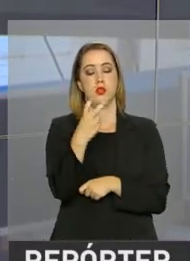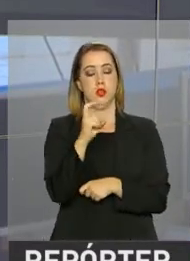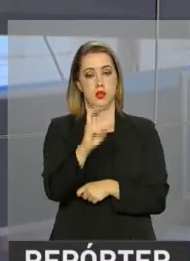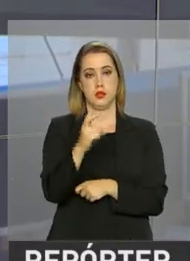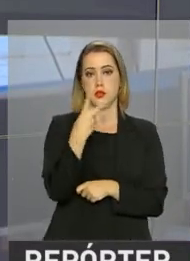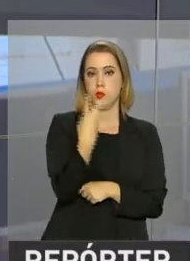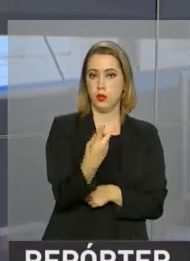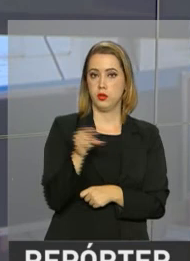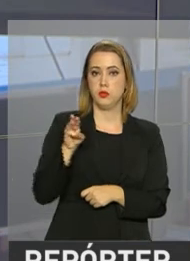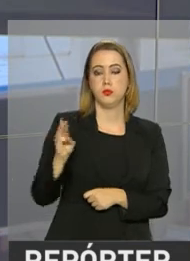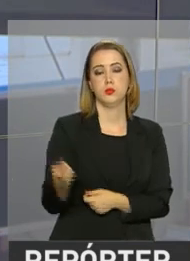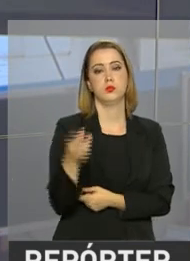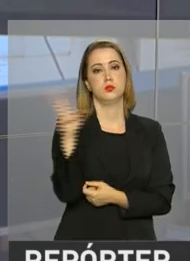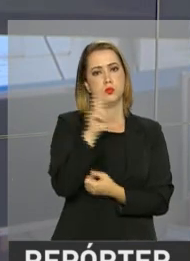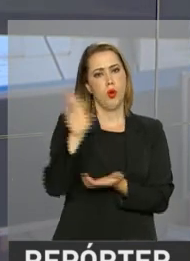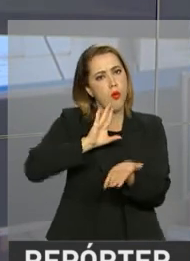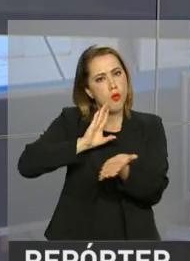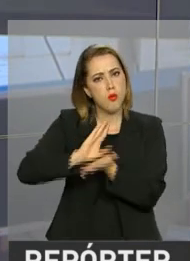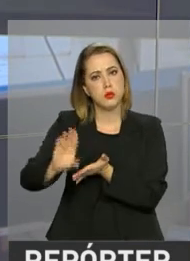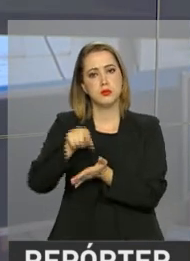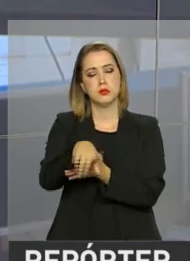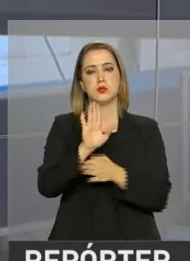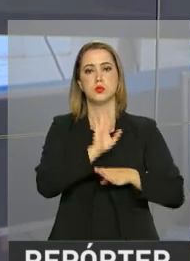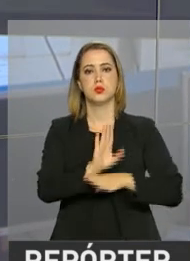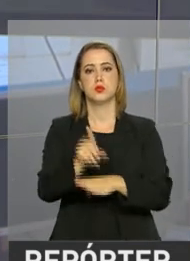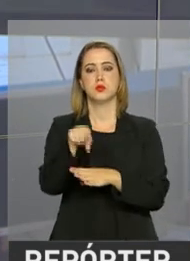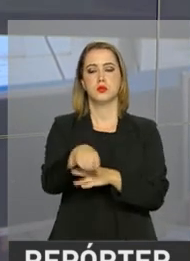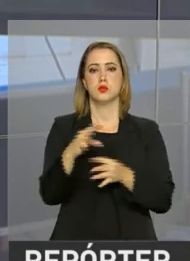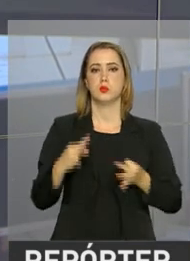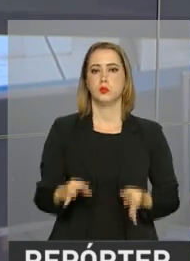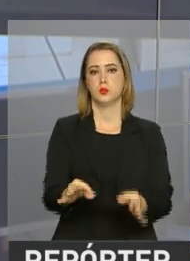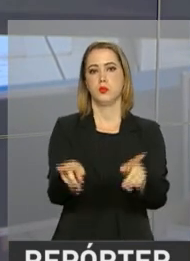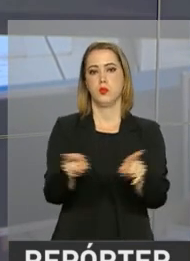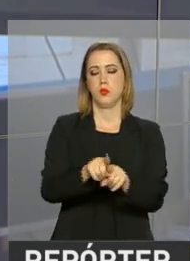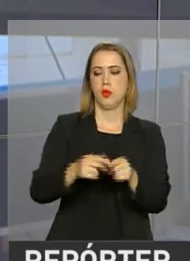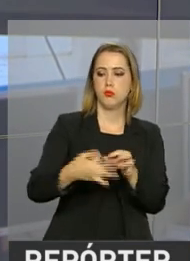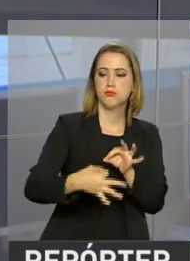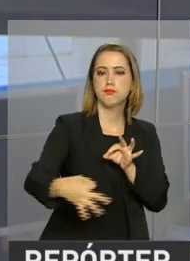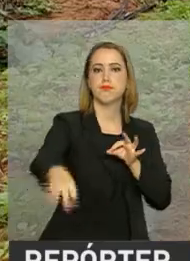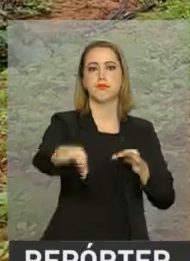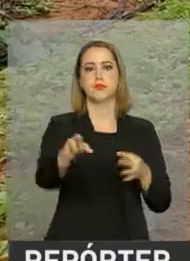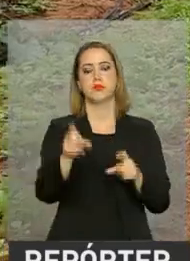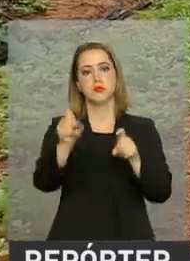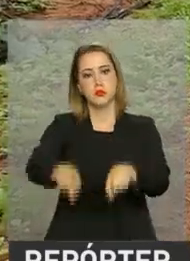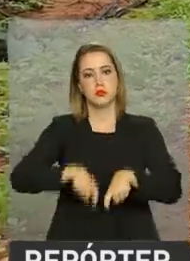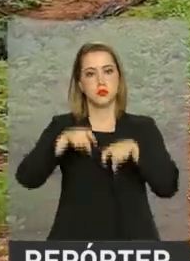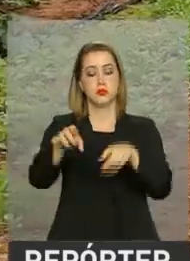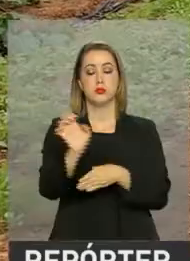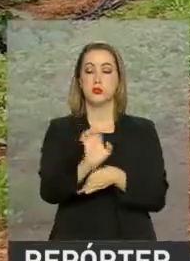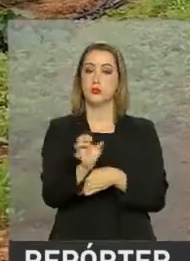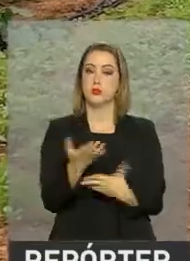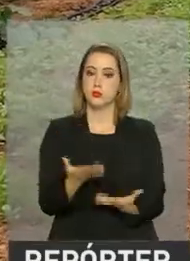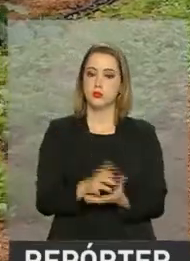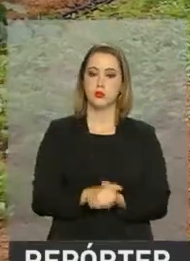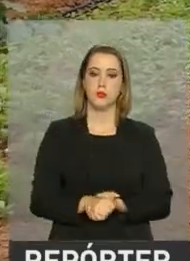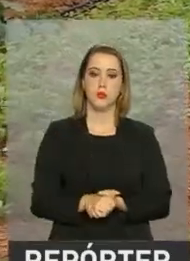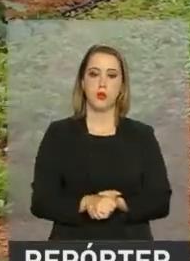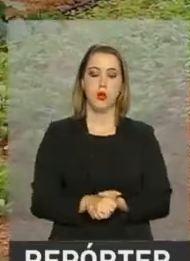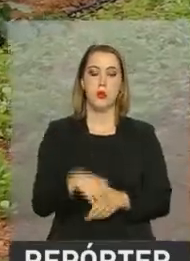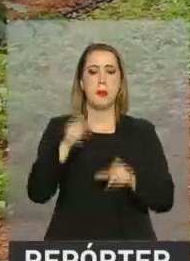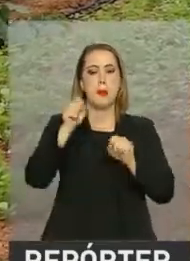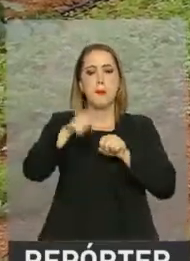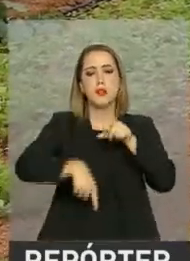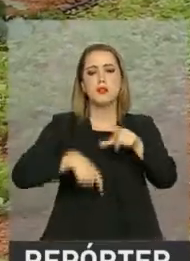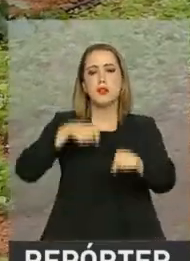reais vão reforçar os serviços de assistência técnica e extensão rural nos estados na hora de plantar